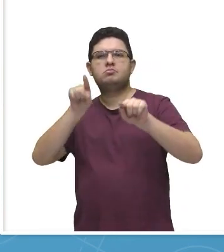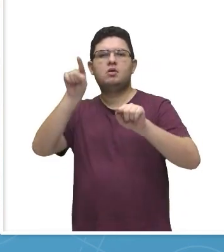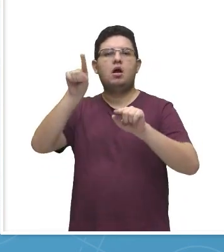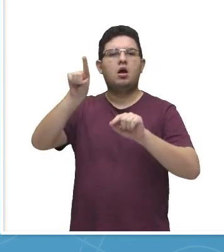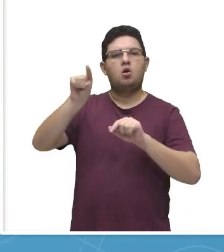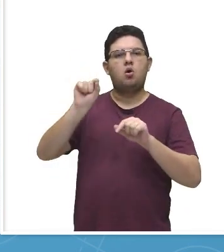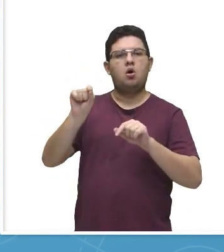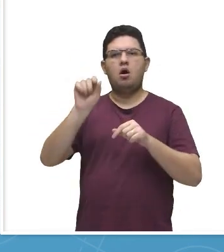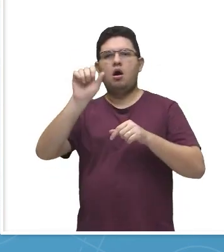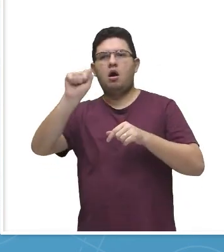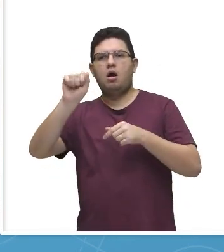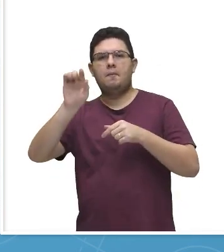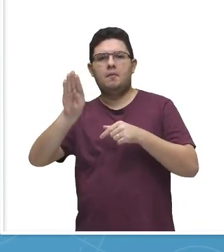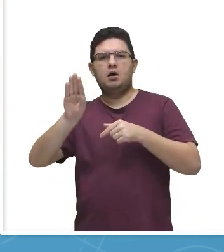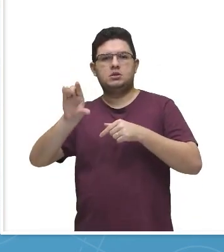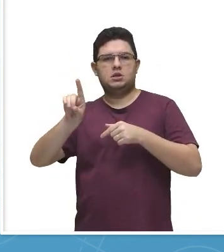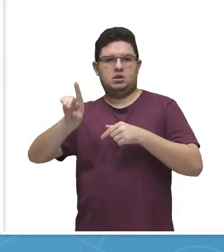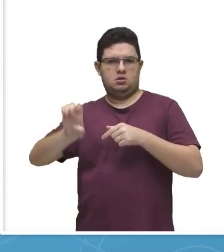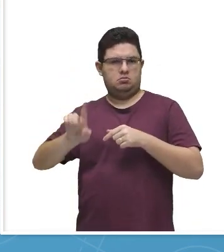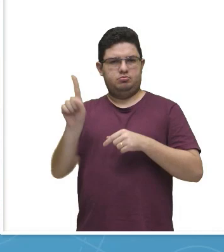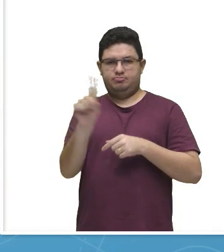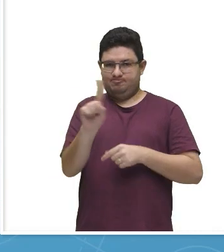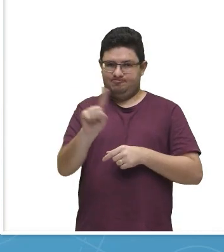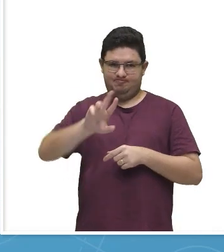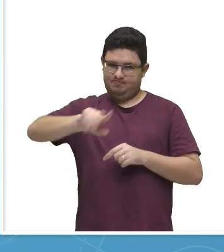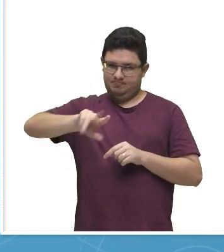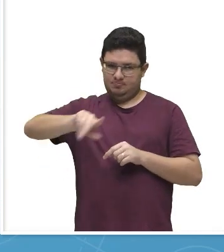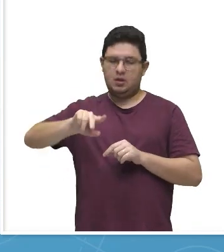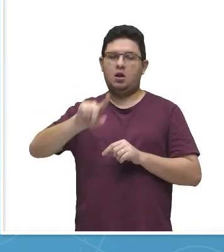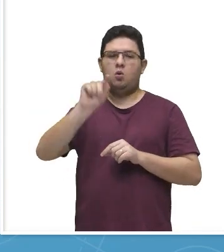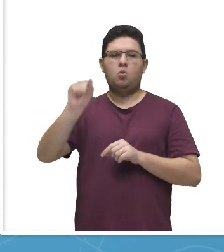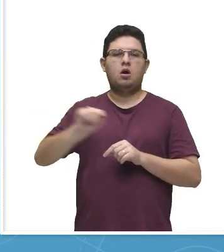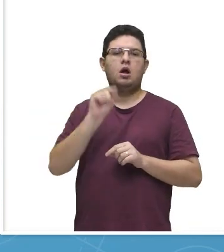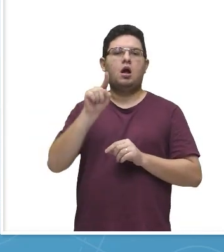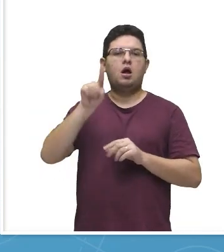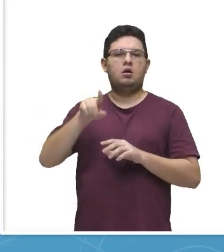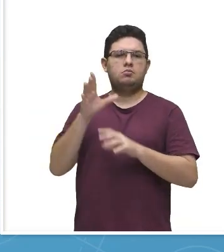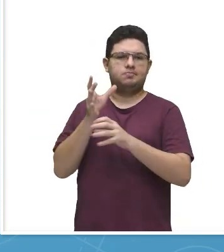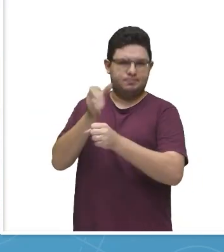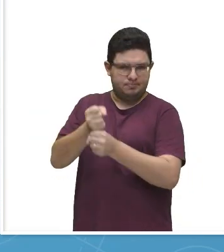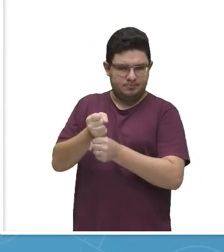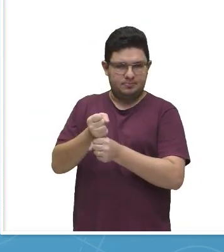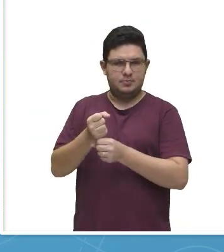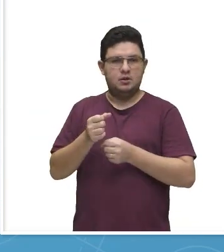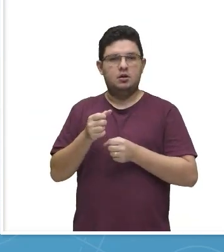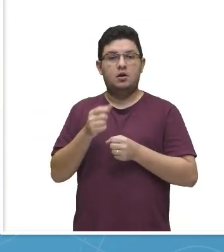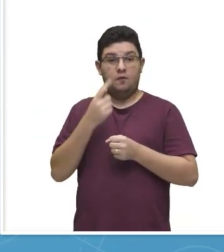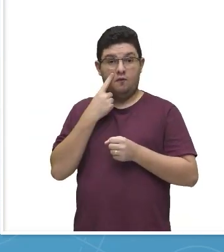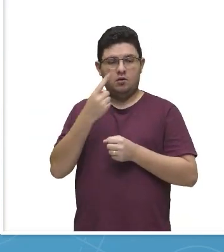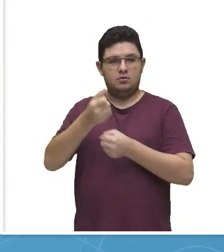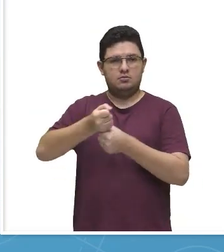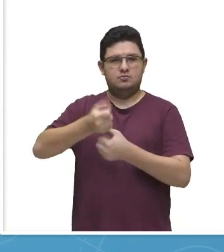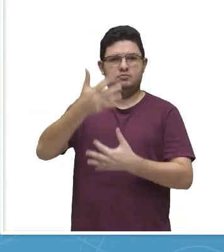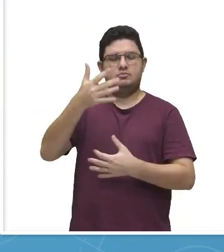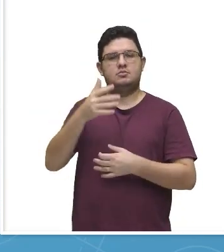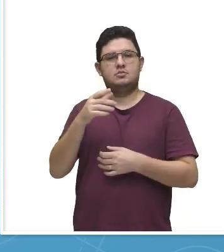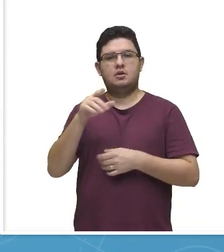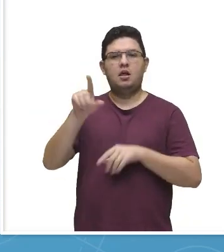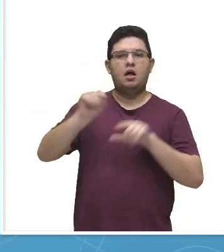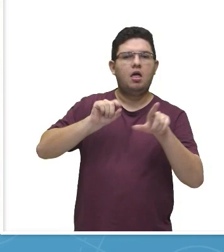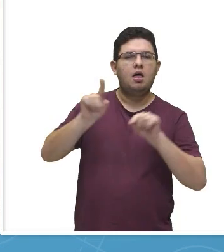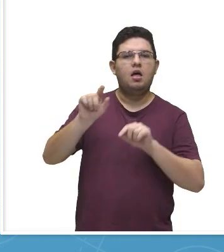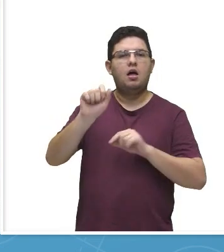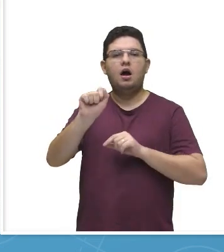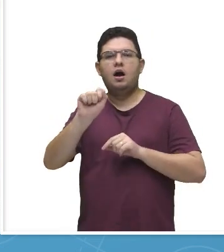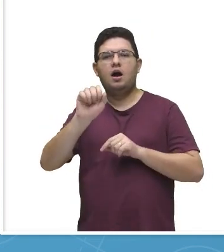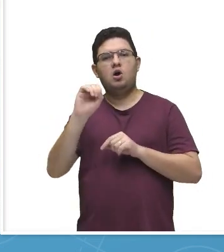questão dissertativa, certo? Então eu vi muita gente aí no chat colocando, né, resposta letra A, letra B, isso não é questão de múltipla escolha, para você